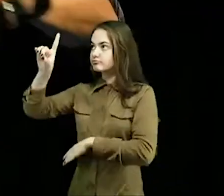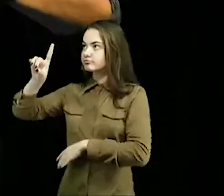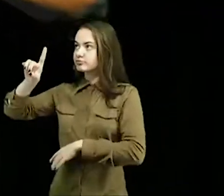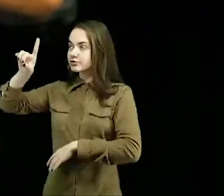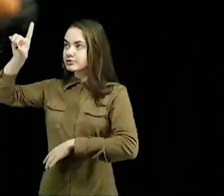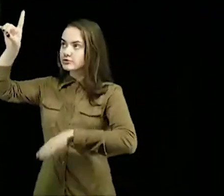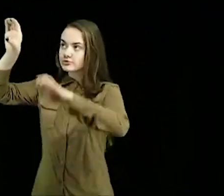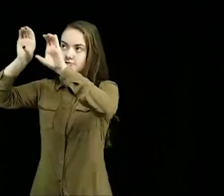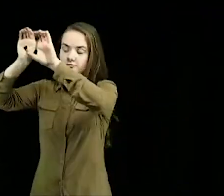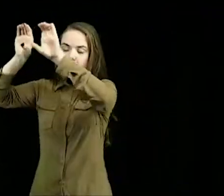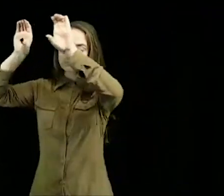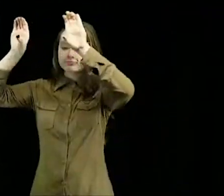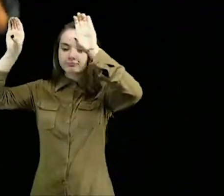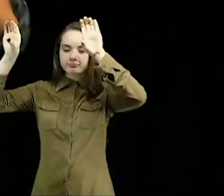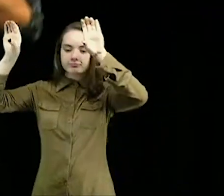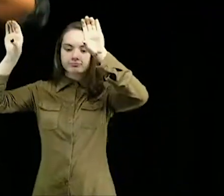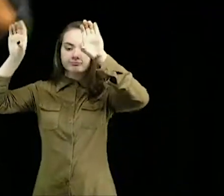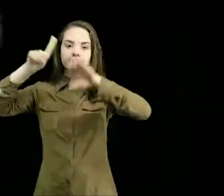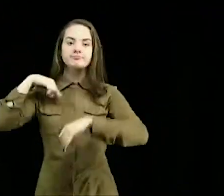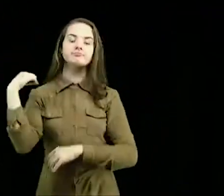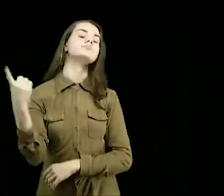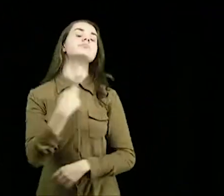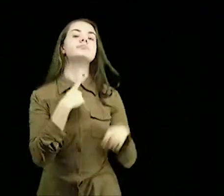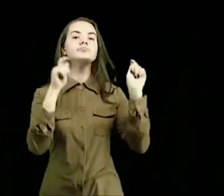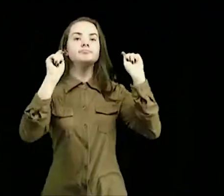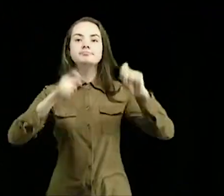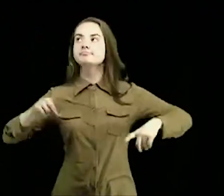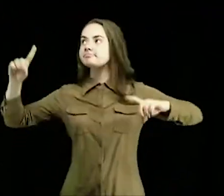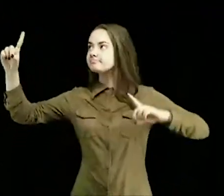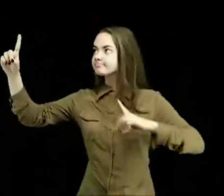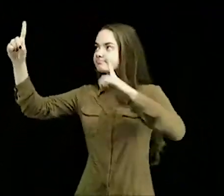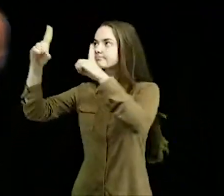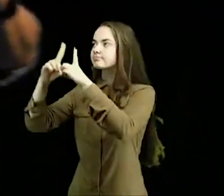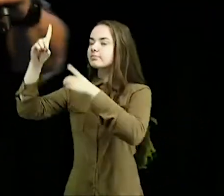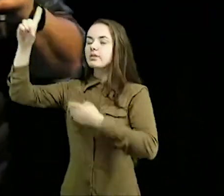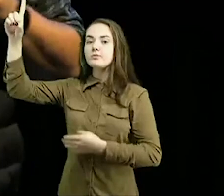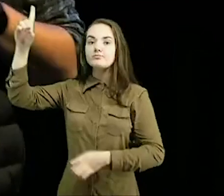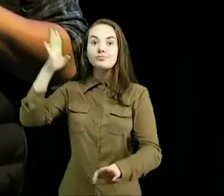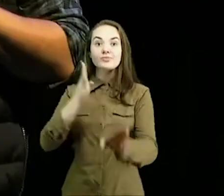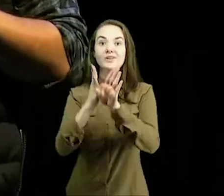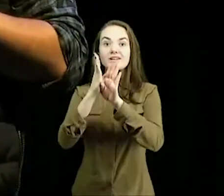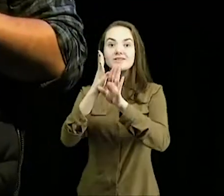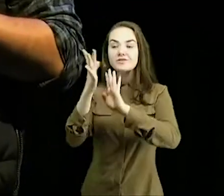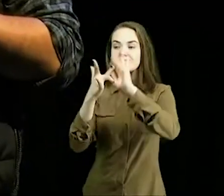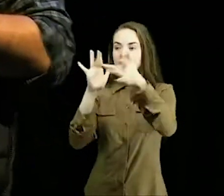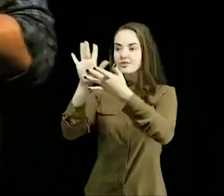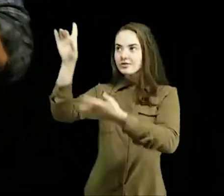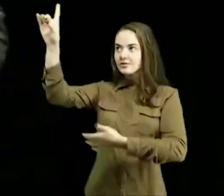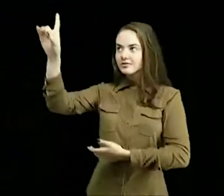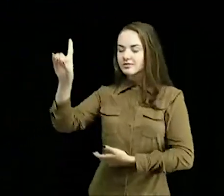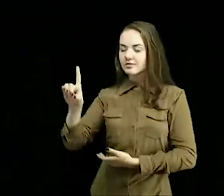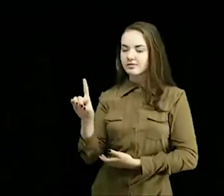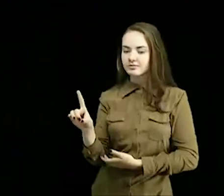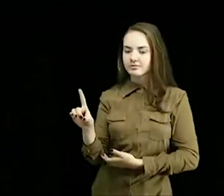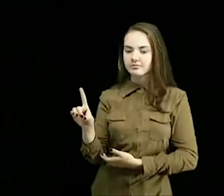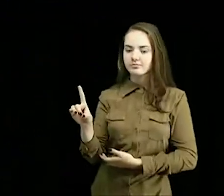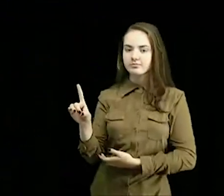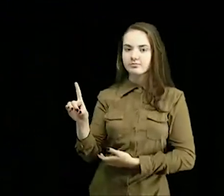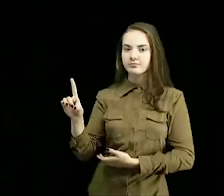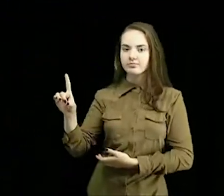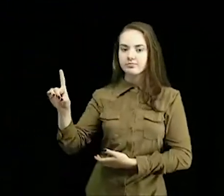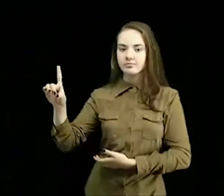do céu e a gente possa se encontrar com o nosso Deus. Foi por isso que Jesus veio. Ele veio para